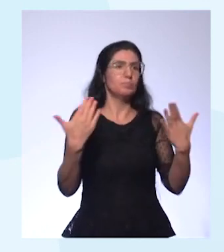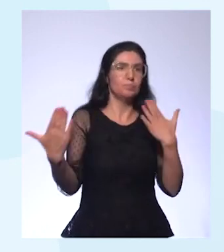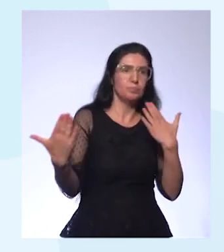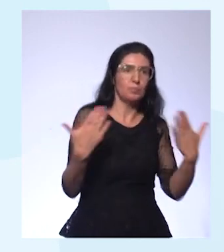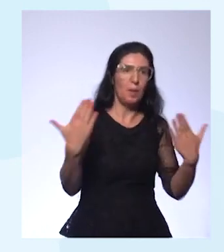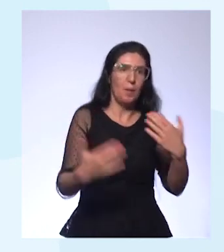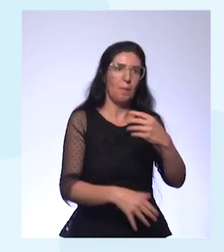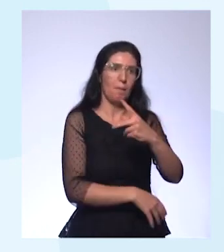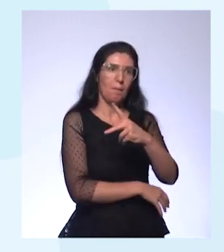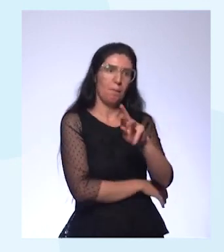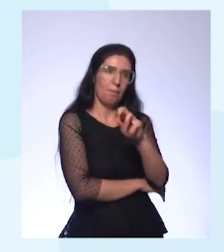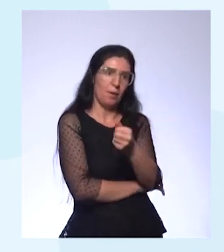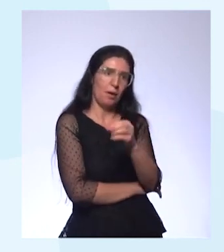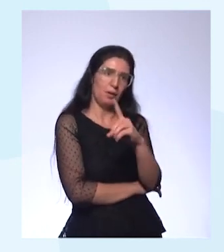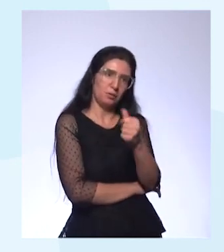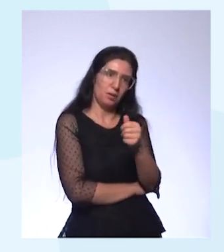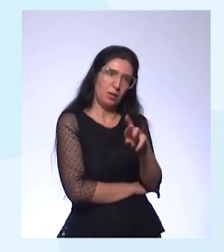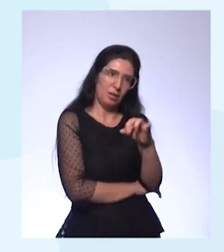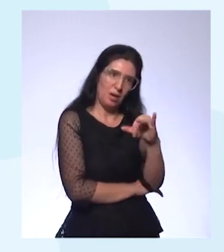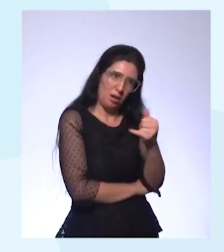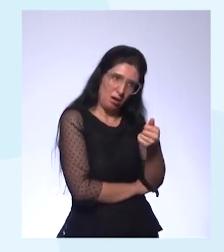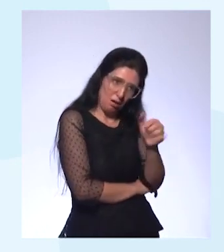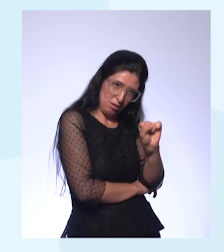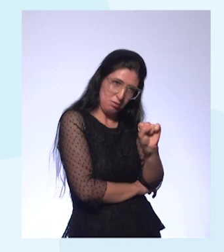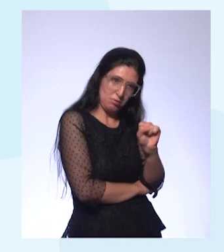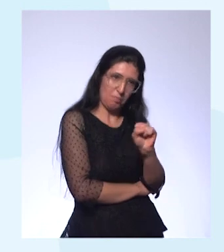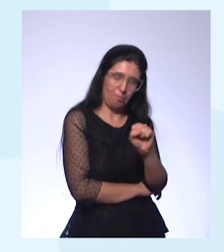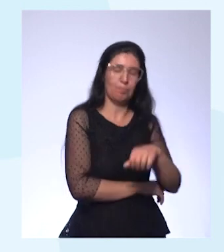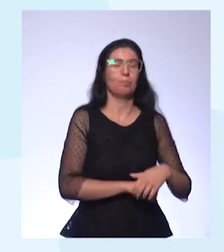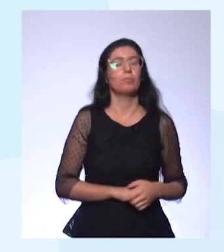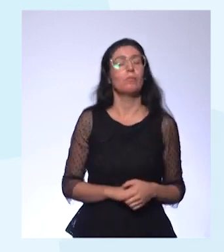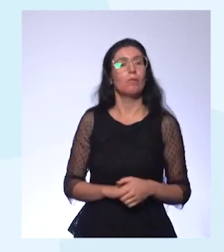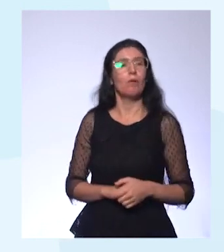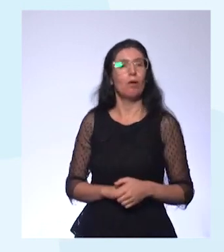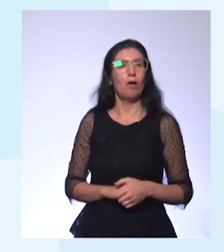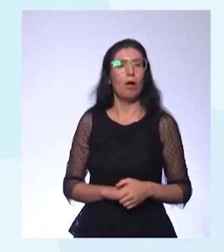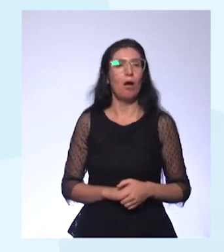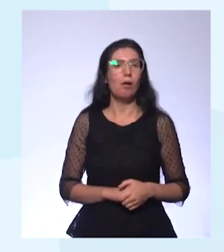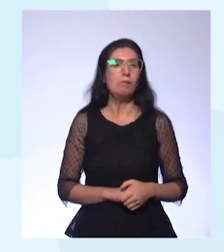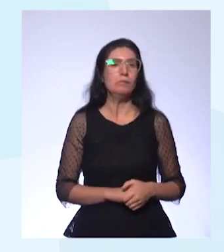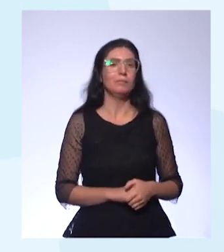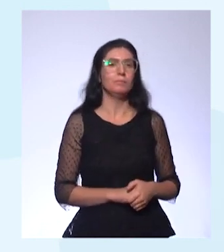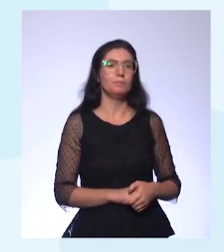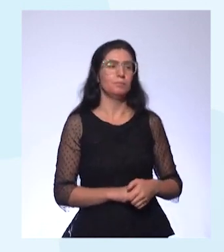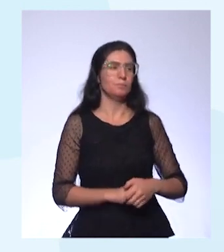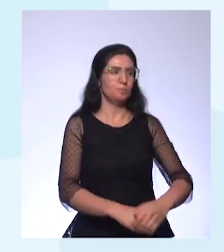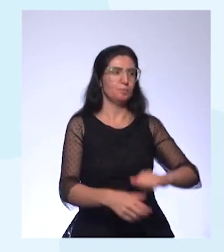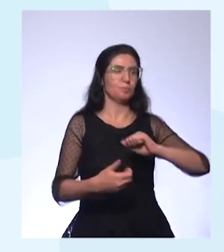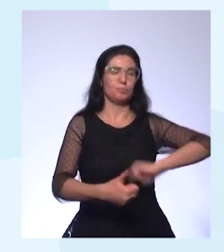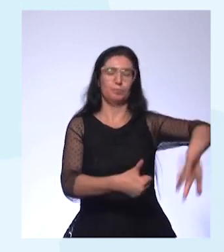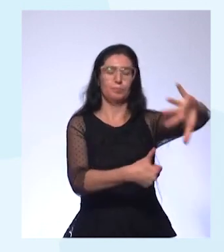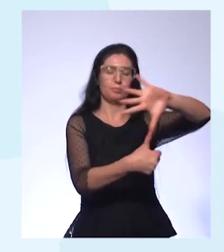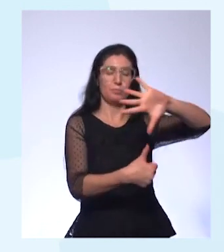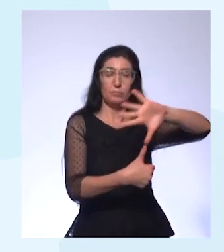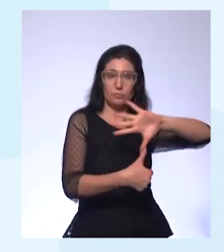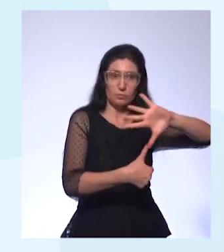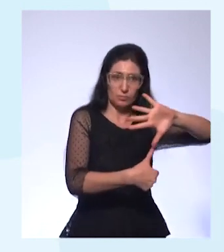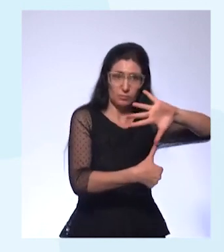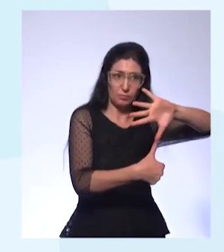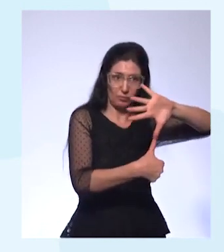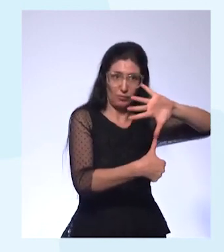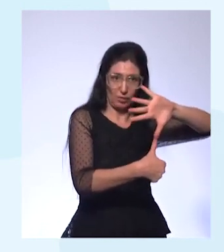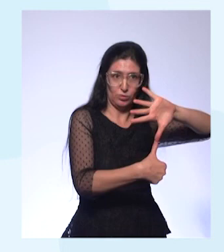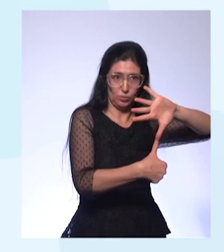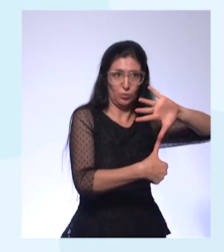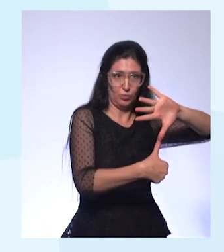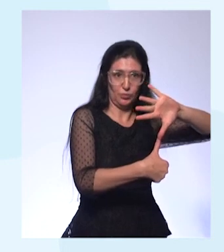gente também vai ver, né? As pradarias aí tem essa denominação mais na América do Norte, tá? Então, a gente observa aí na imagem,